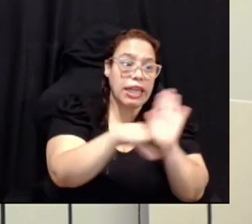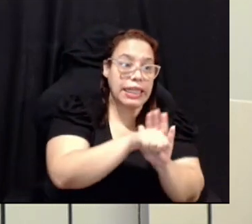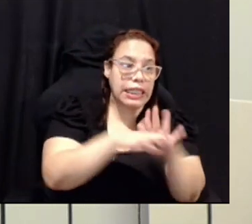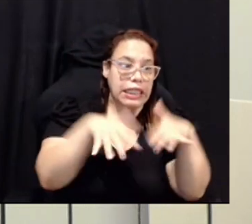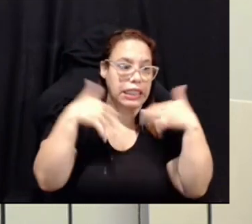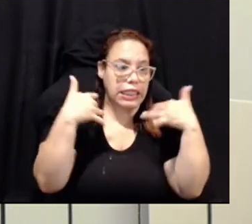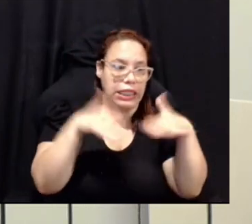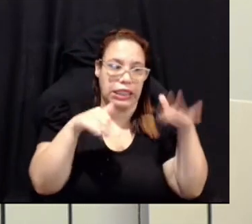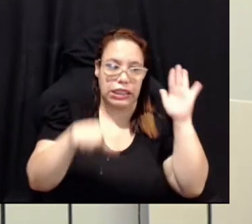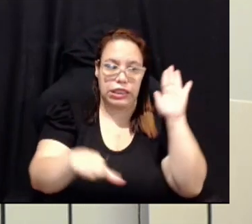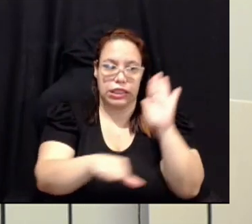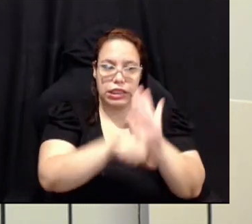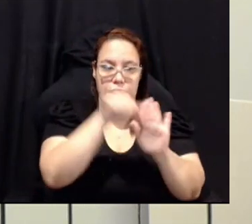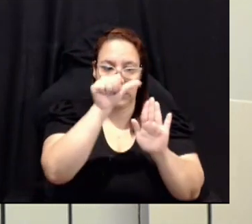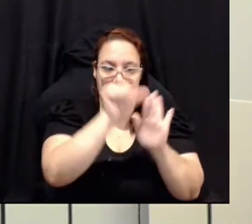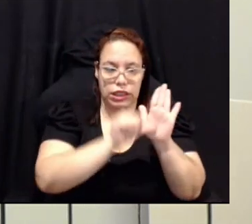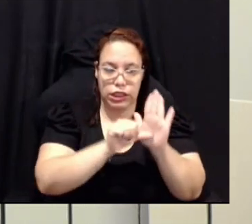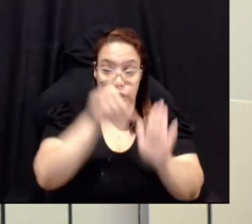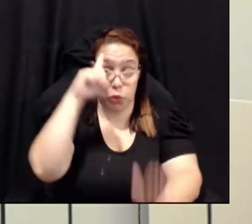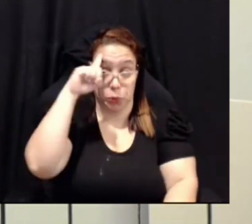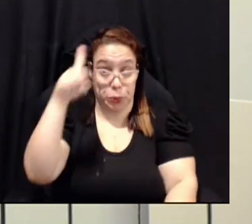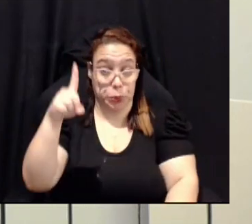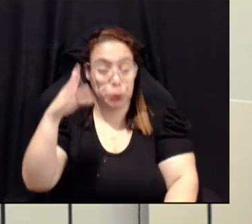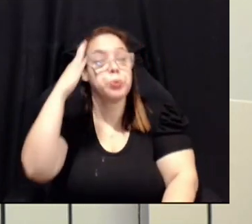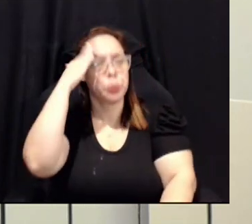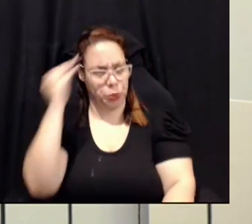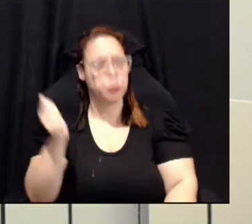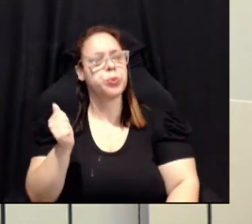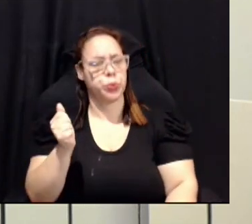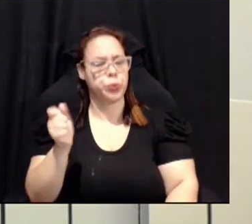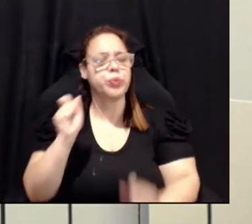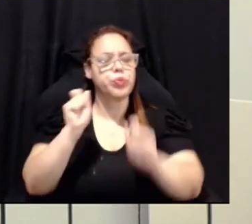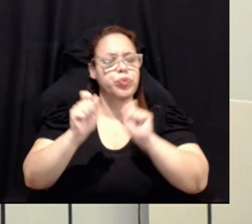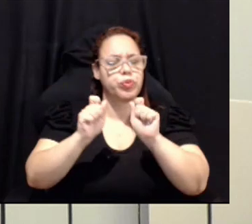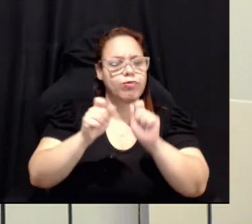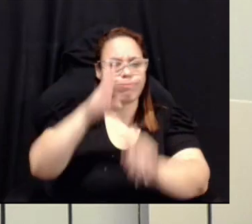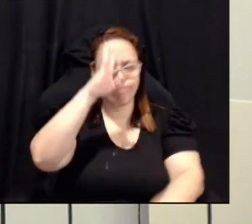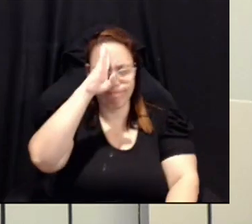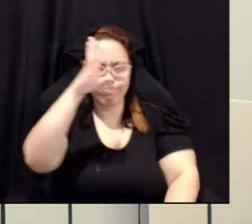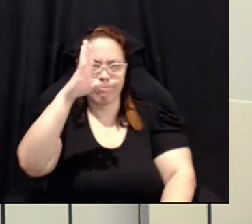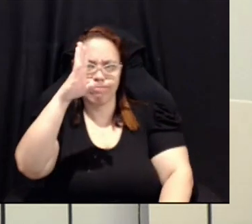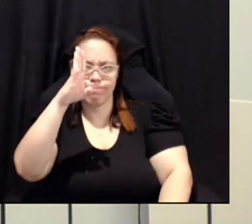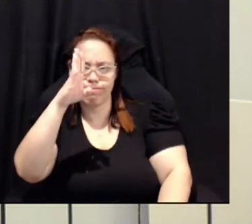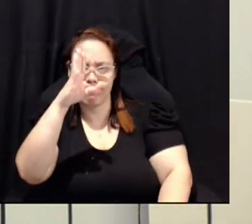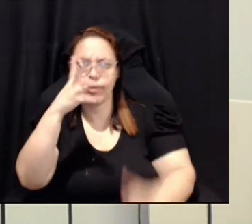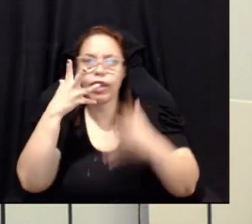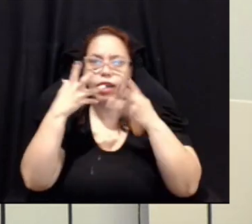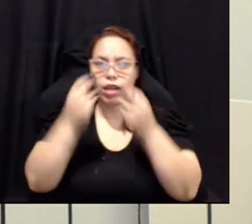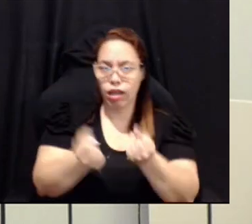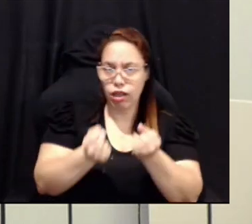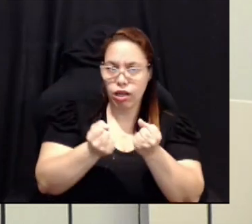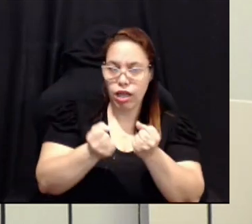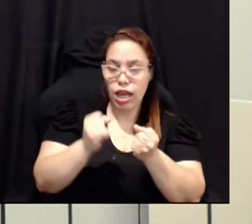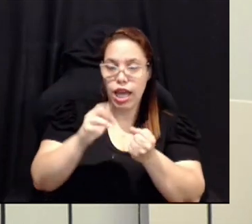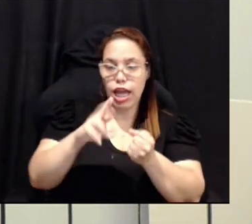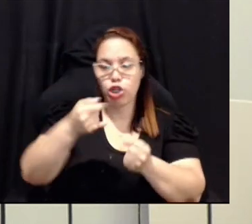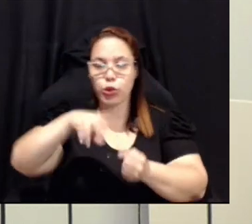a data, além de saber também quem tem prioridade para receber a restituição.